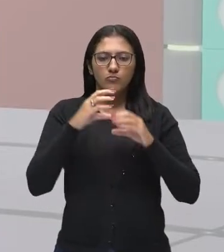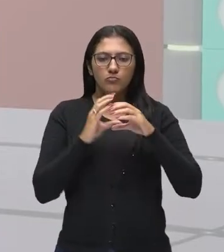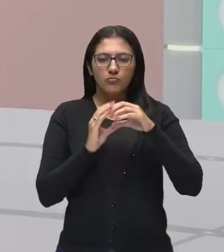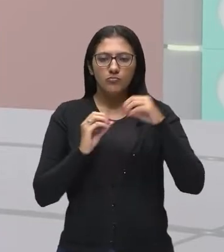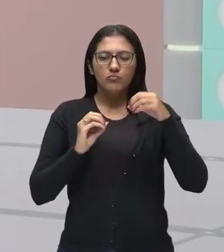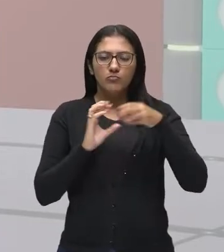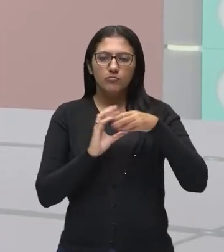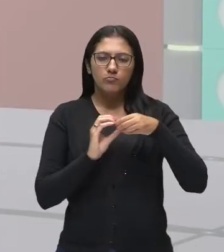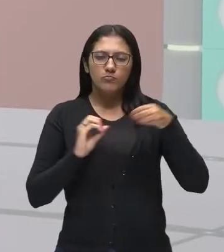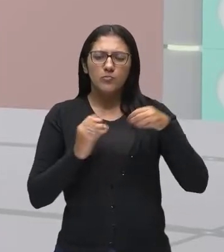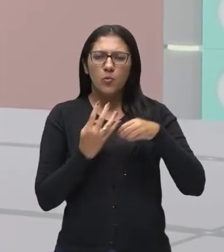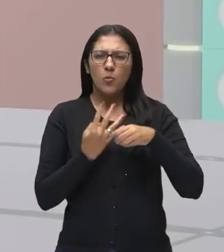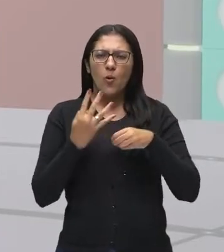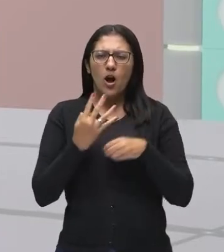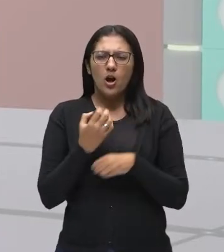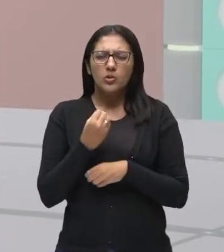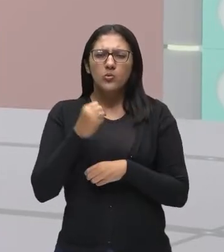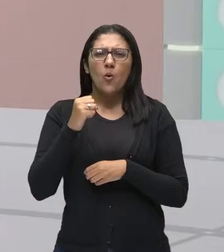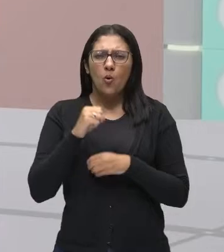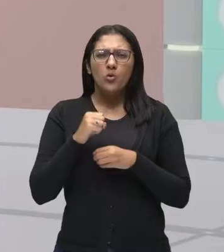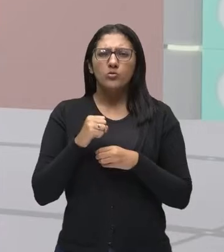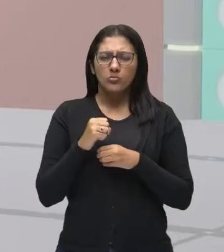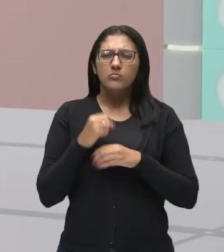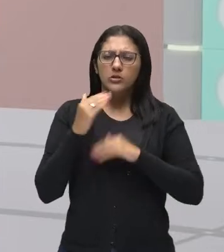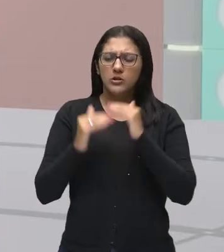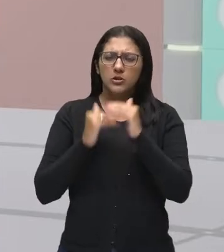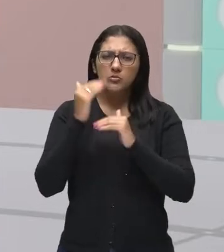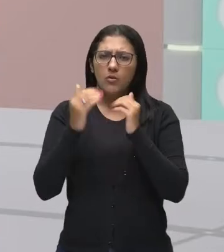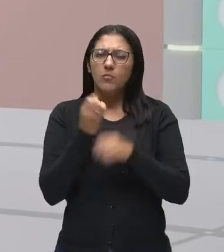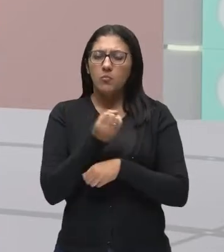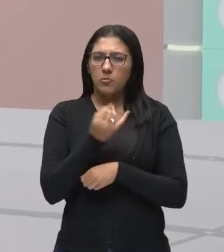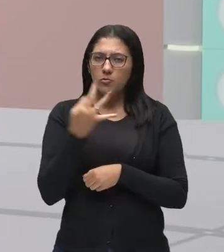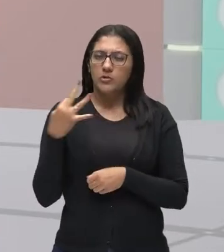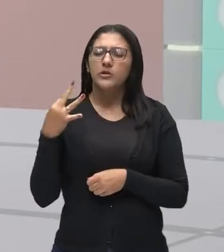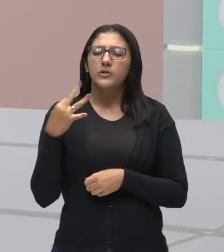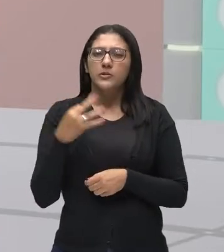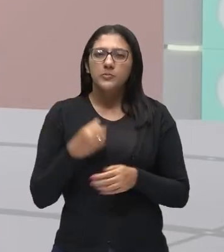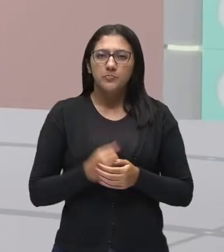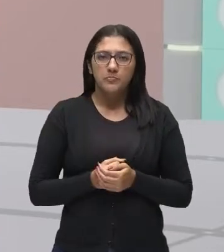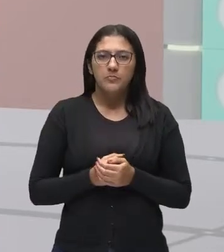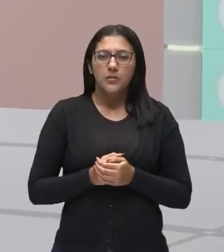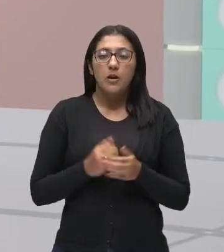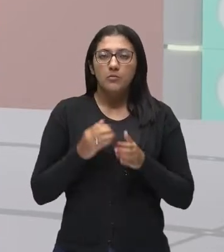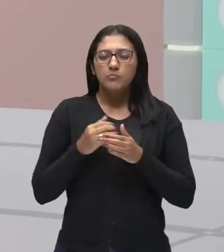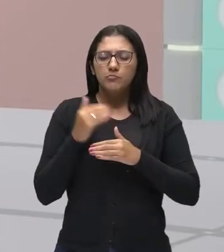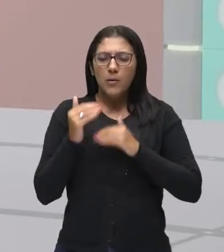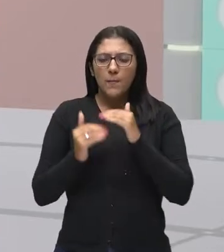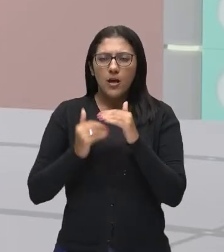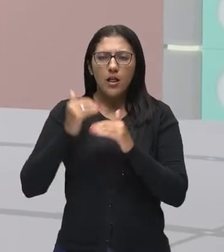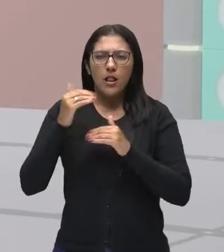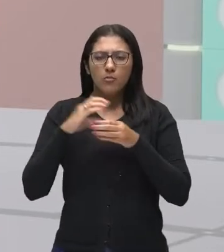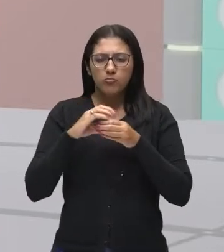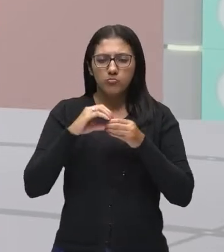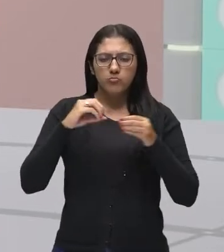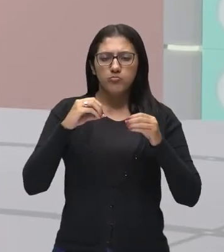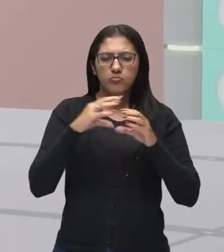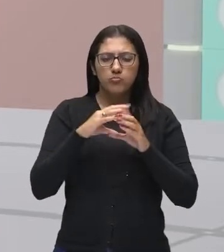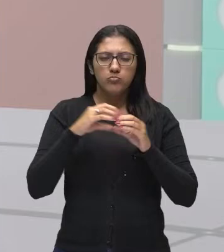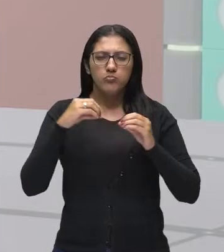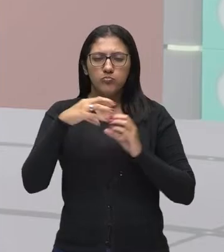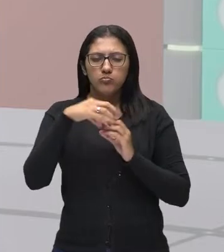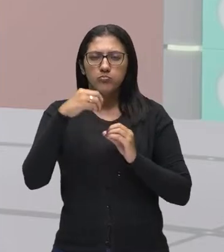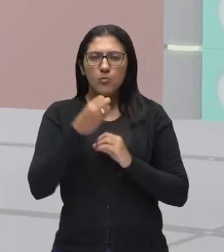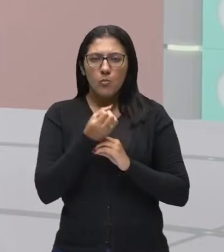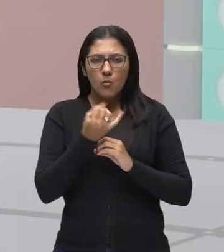para quatro, de 4 para 8 e assim sucessivamente. À medida que esse zigoto ele está se dividindo, ele